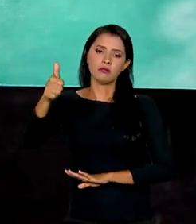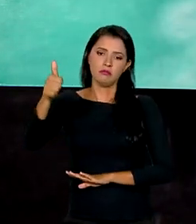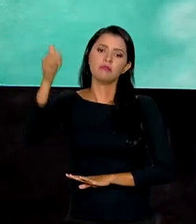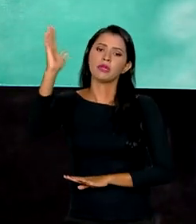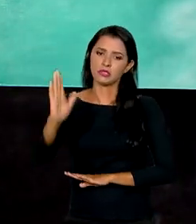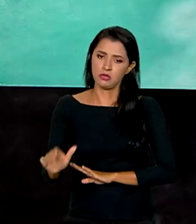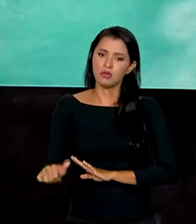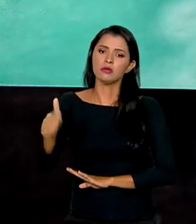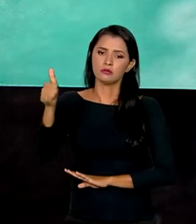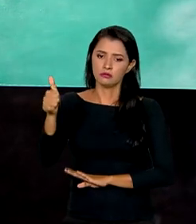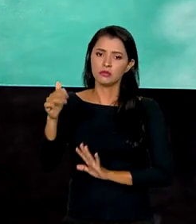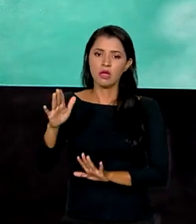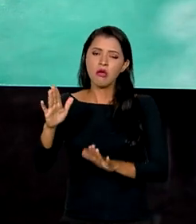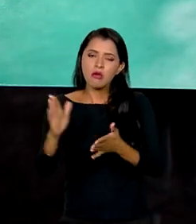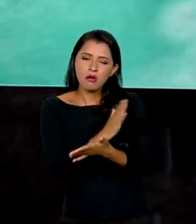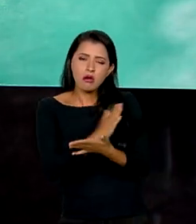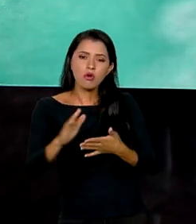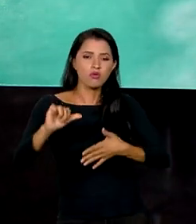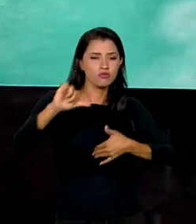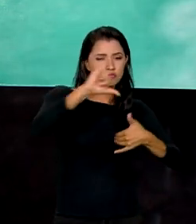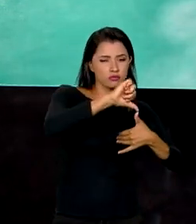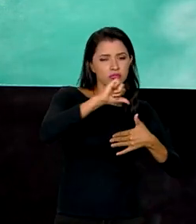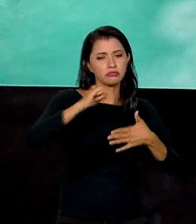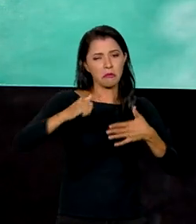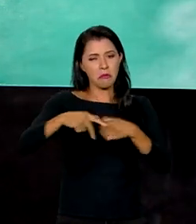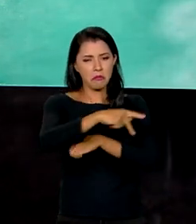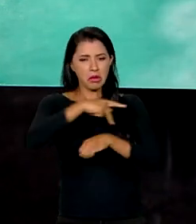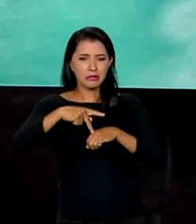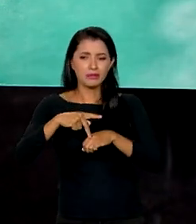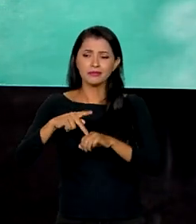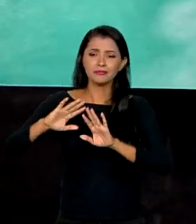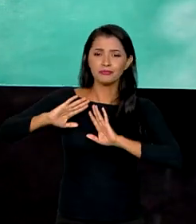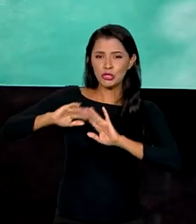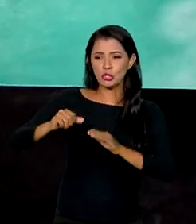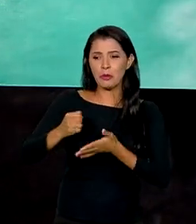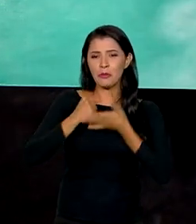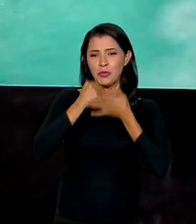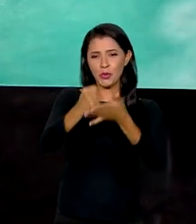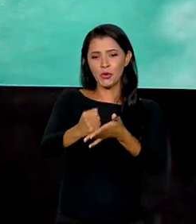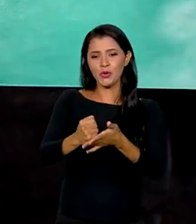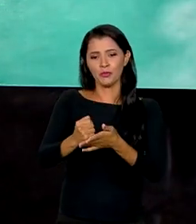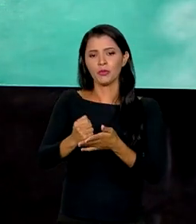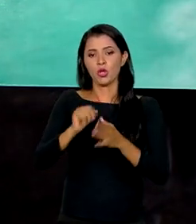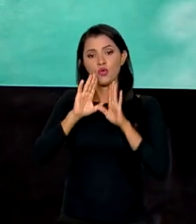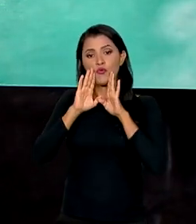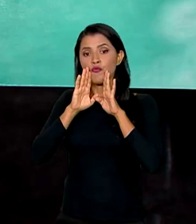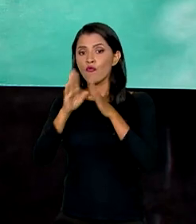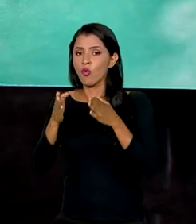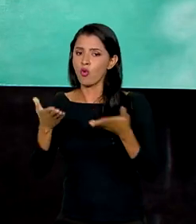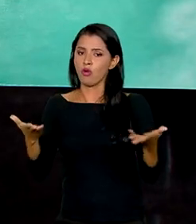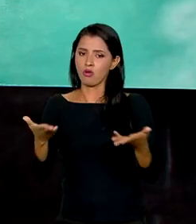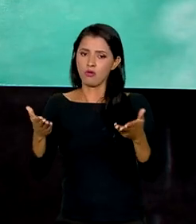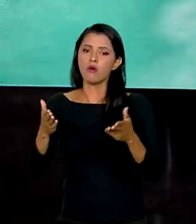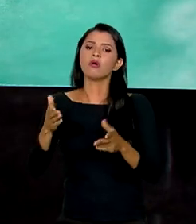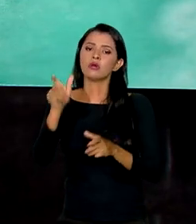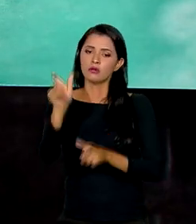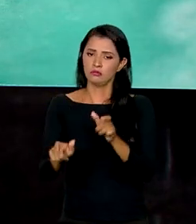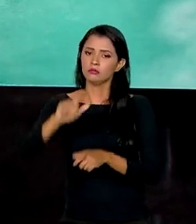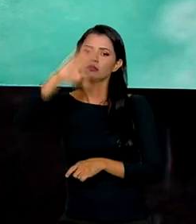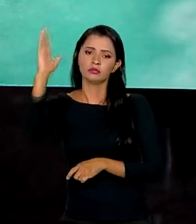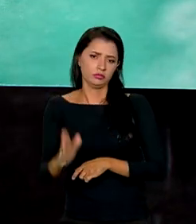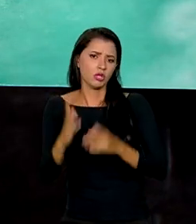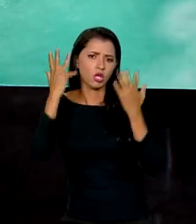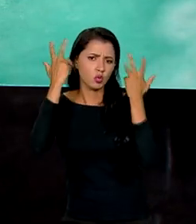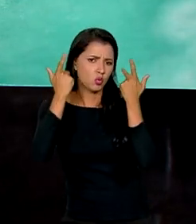Então, alguns países da América do Sul solicitaram, se pudesse ter apoio, com nossa concentração absoluta agora, né, é